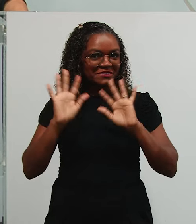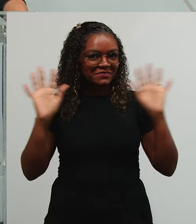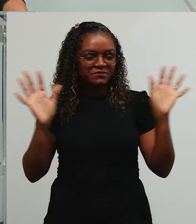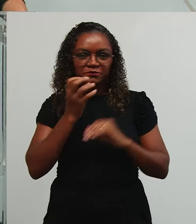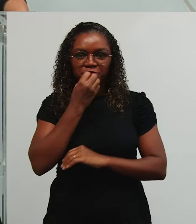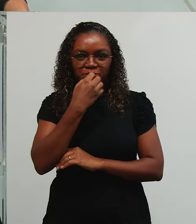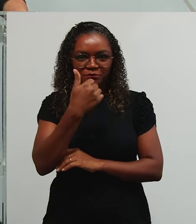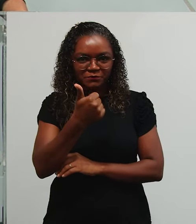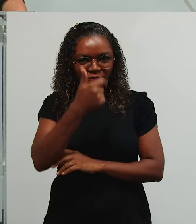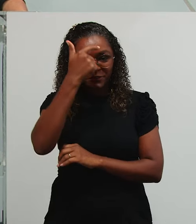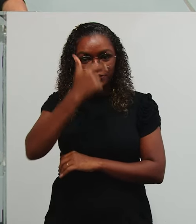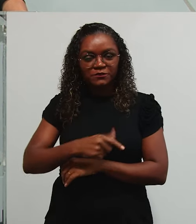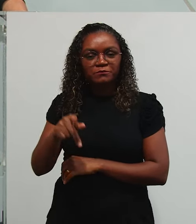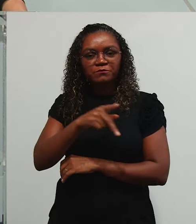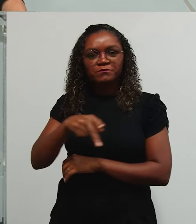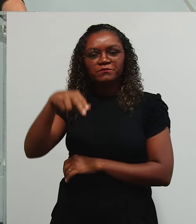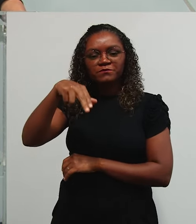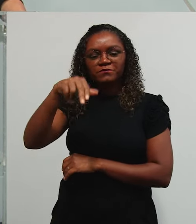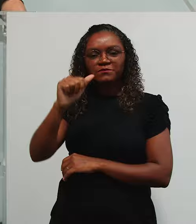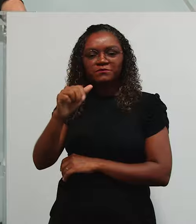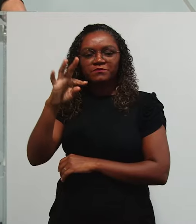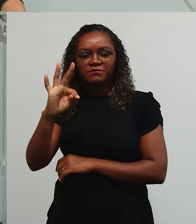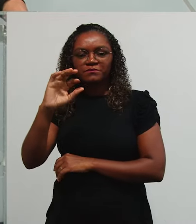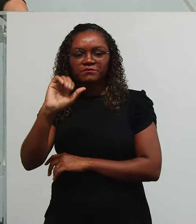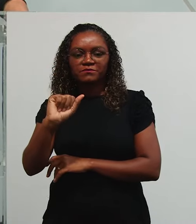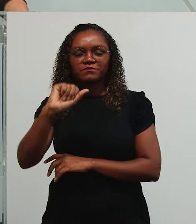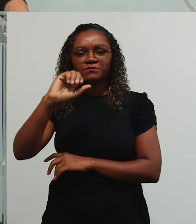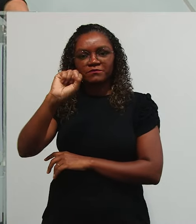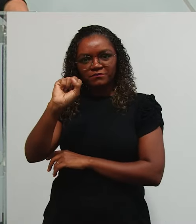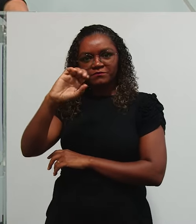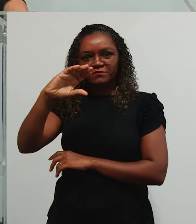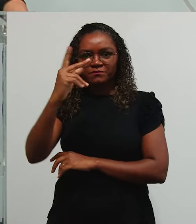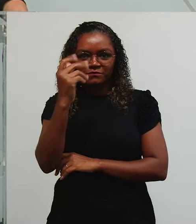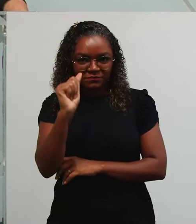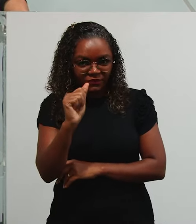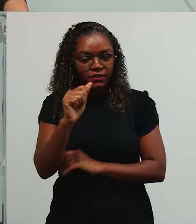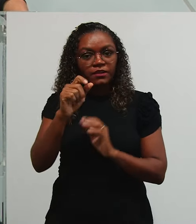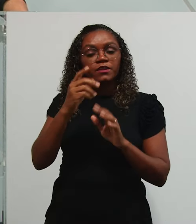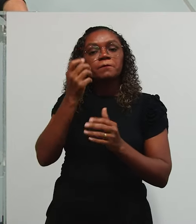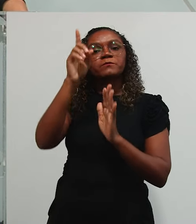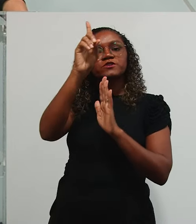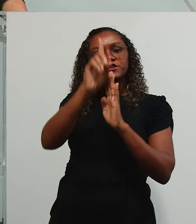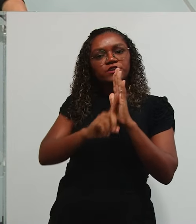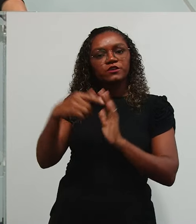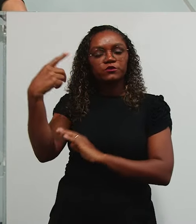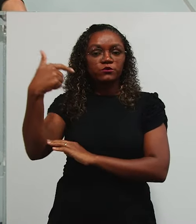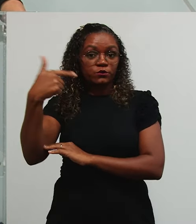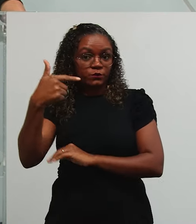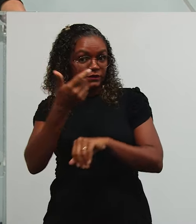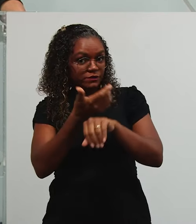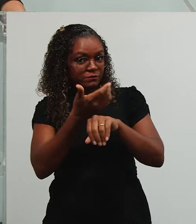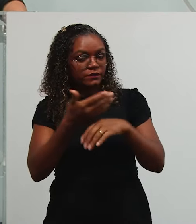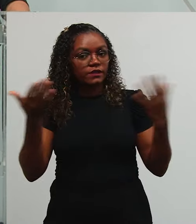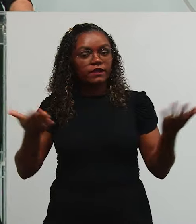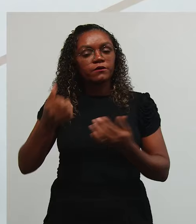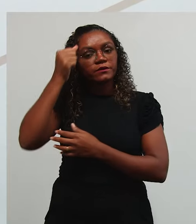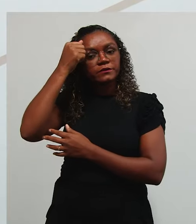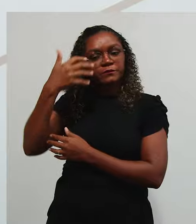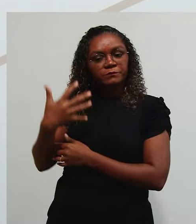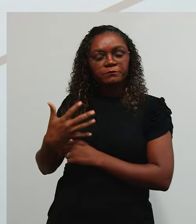Olá tudo bem Eu sou professora Natasha alexandrine da disciplina direito dois e agora eu vou fazer a minha áudi